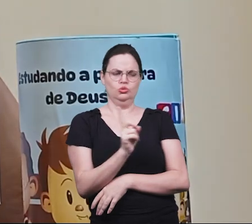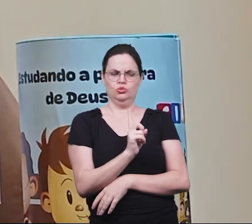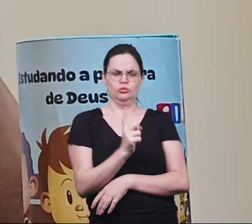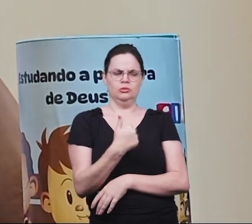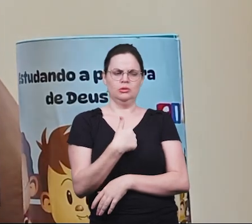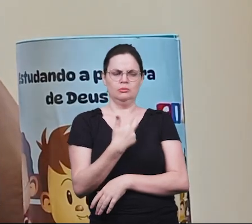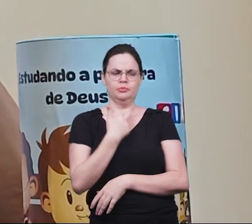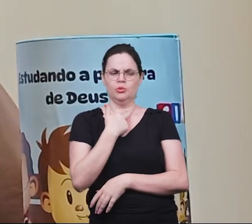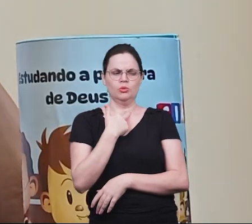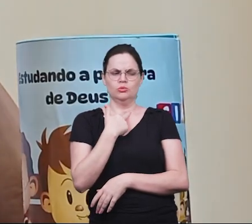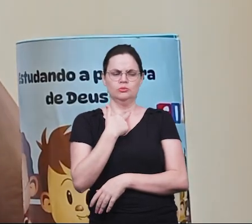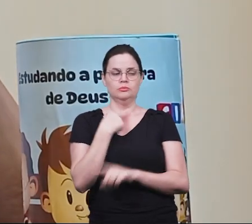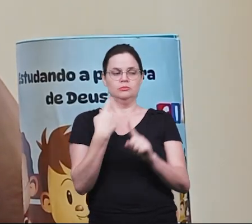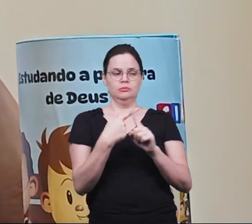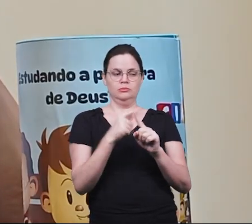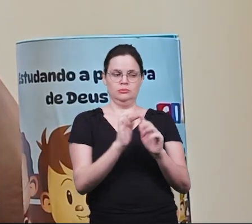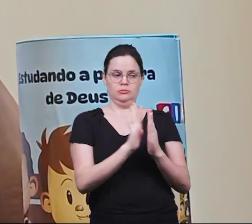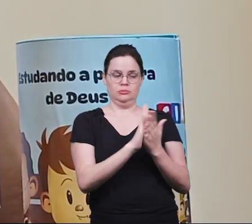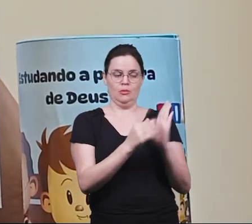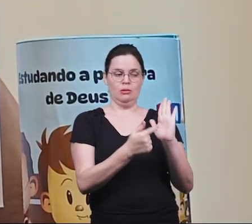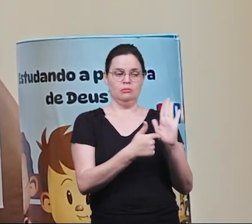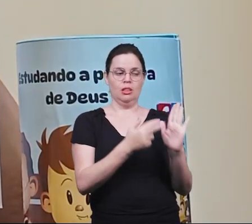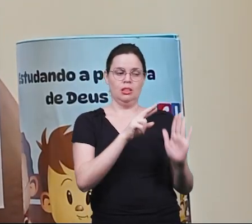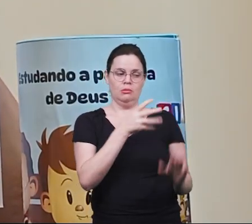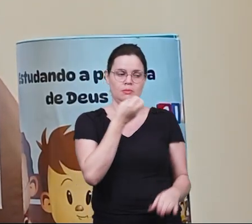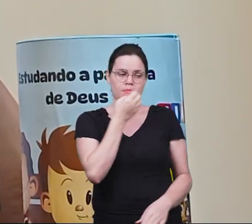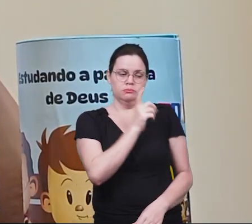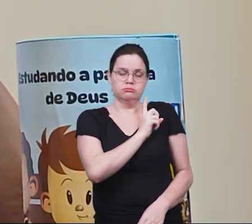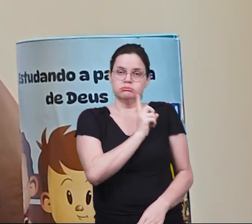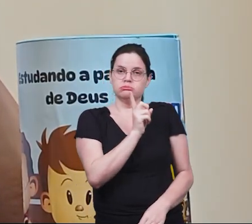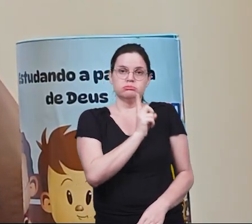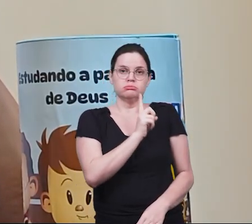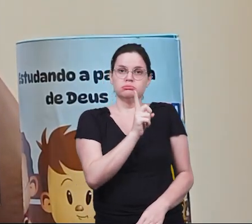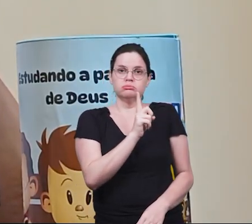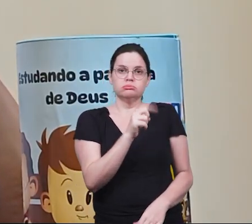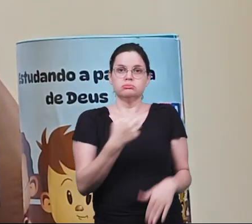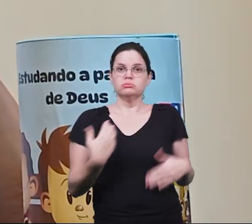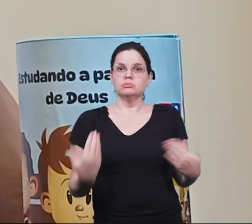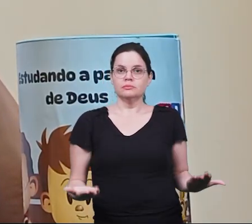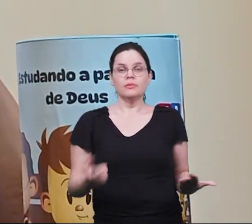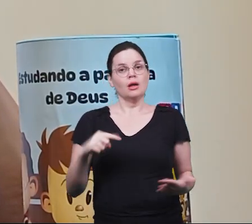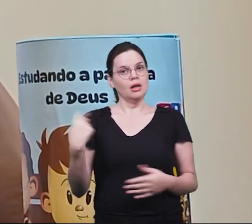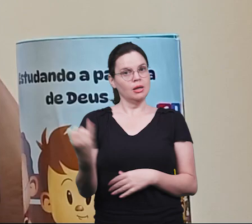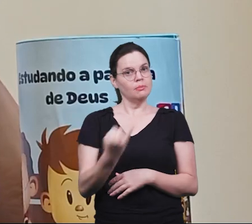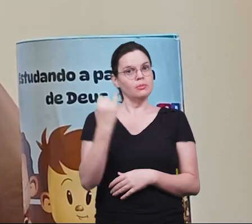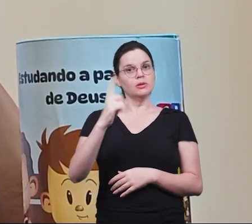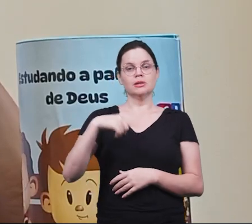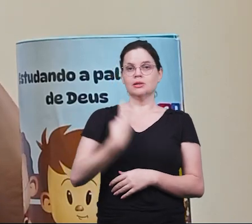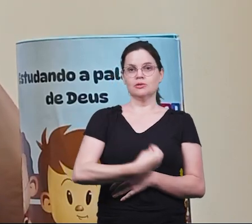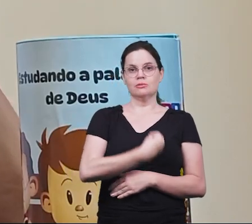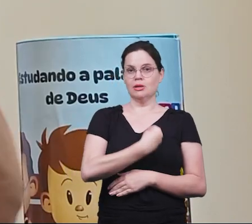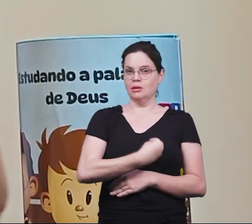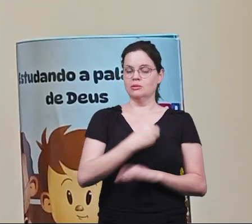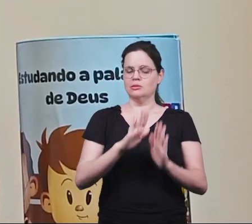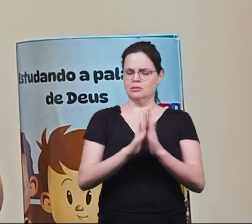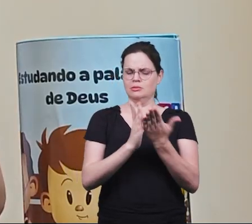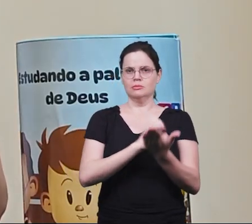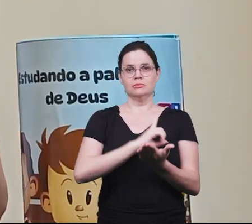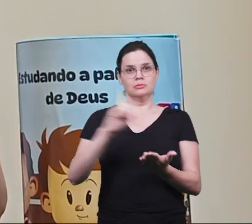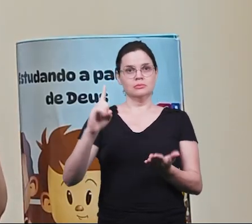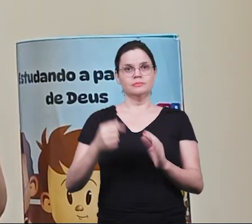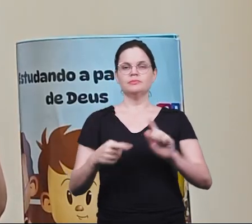fazer. Porque a palavra fala que isso não é bom. Então a palavra é muito importante para as nossas